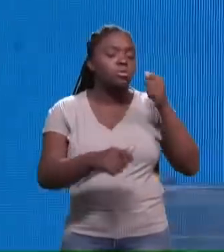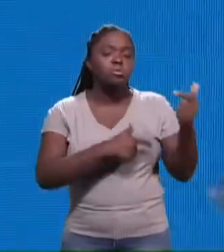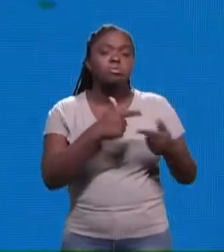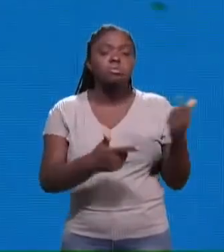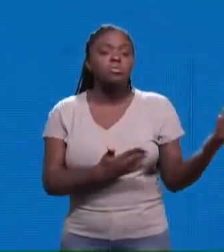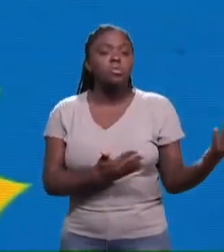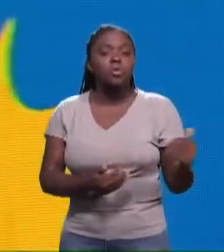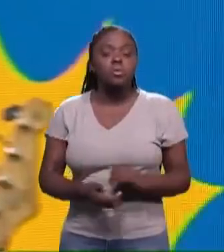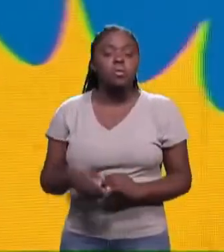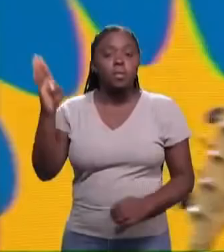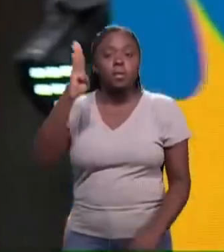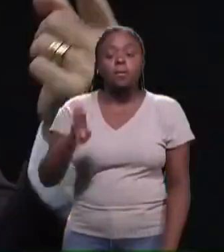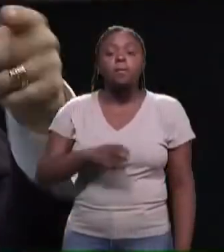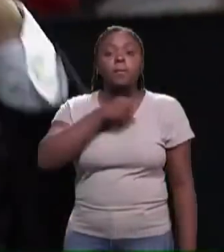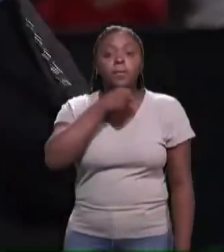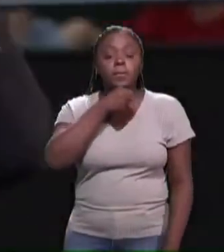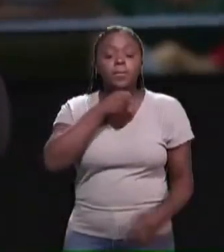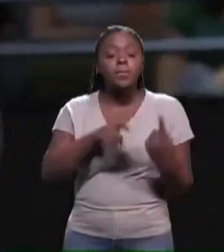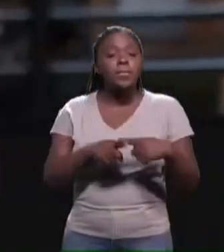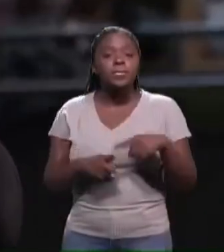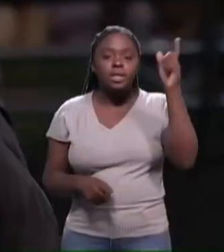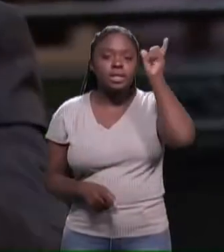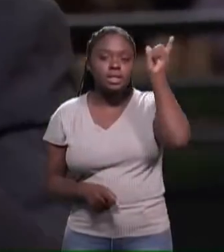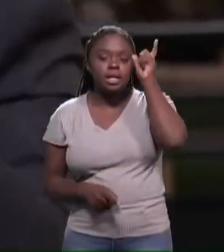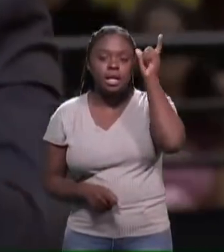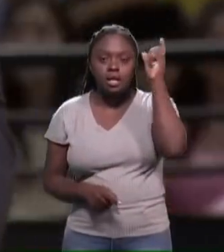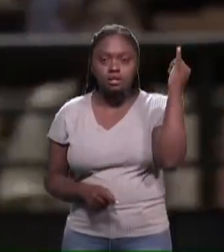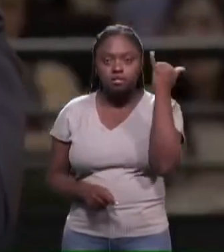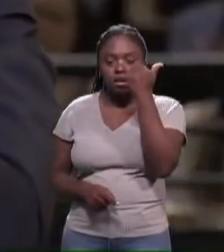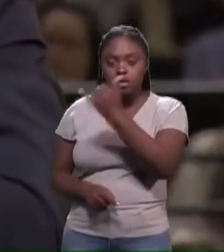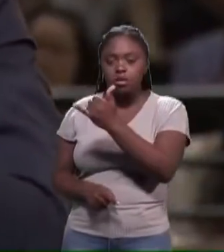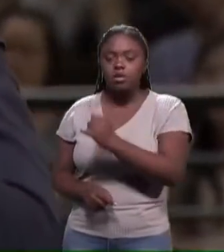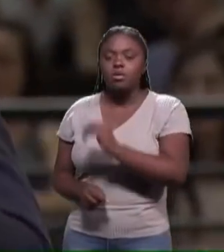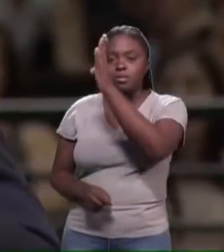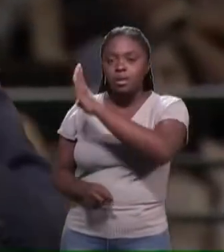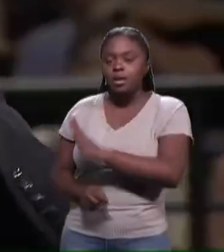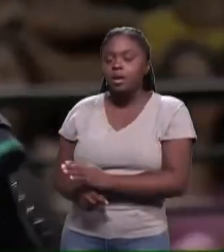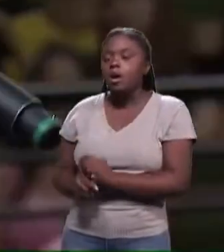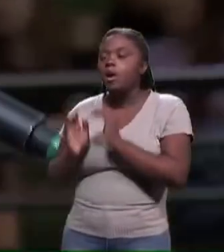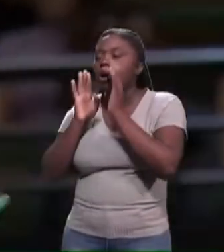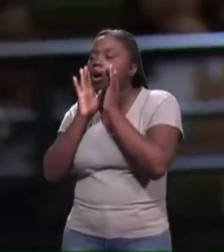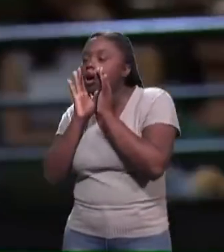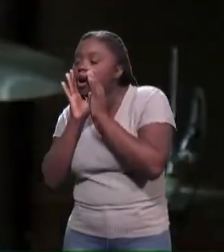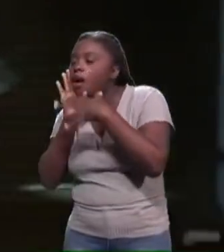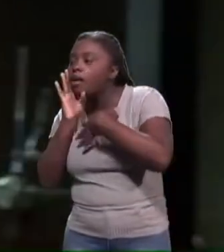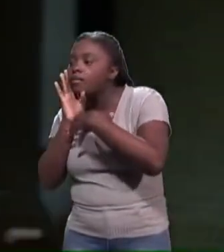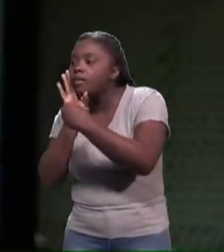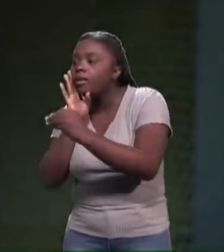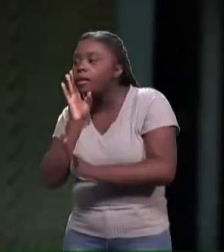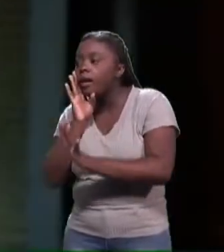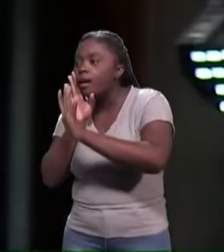jovem. O Brasil está envelhecendo, por quê? O Satanás foi no ouvido brasileiro e falou assim: ter filho é caro, ter filho